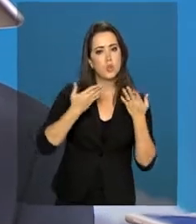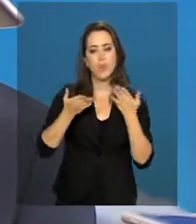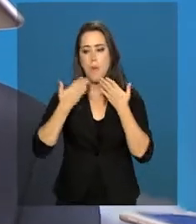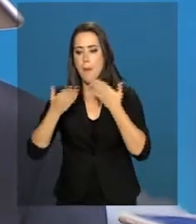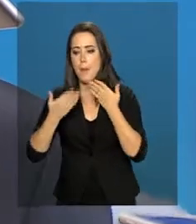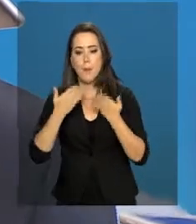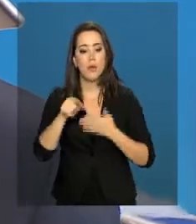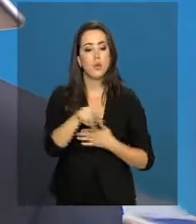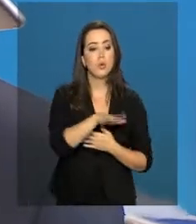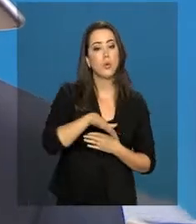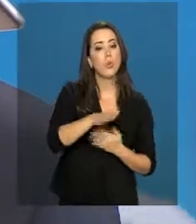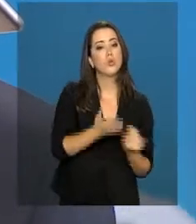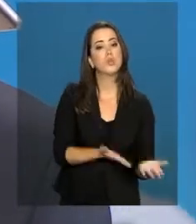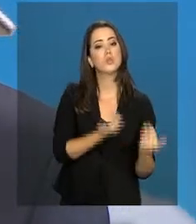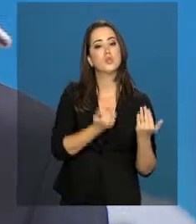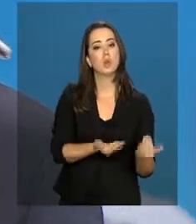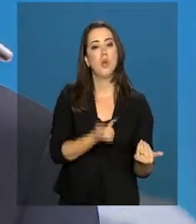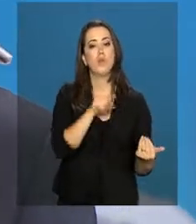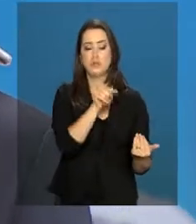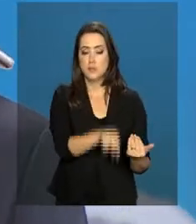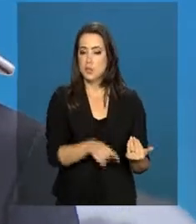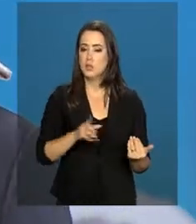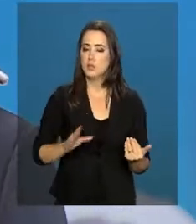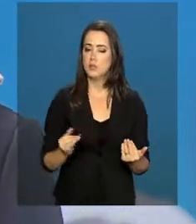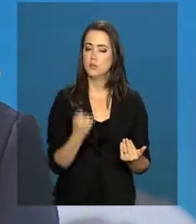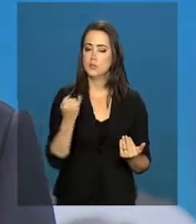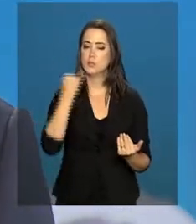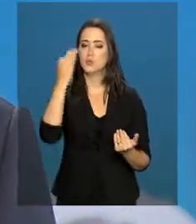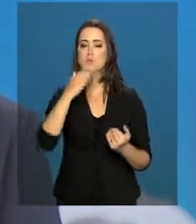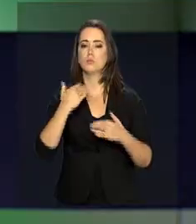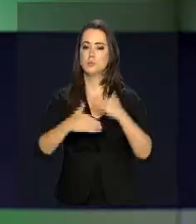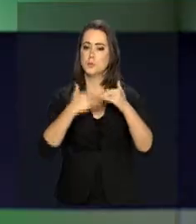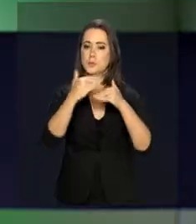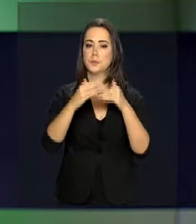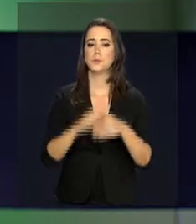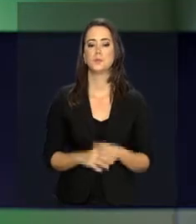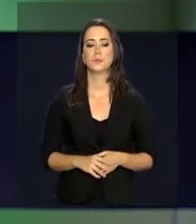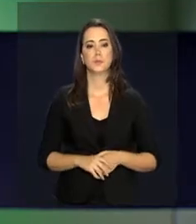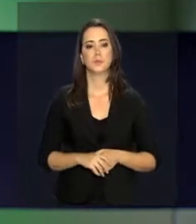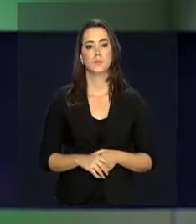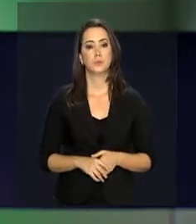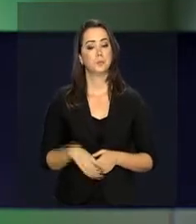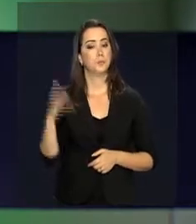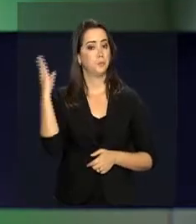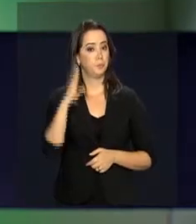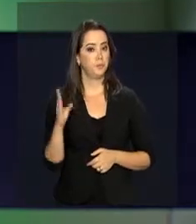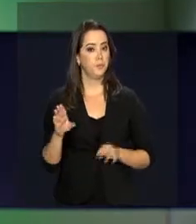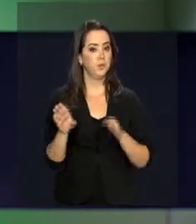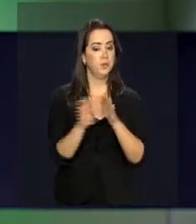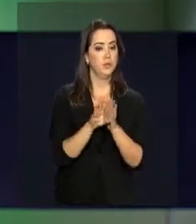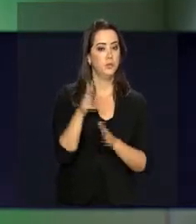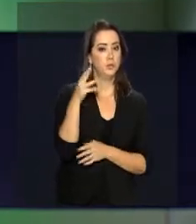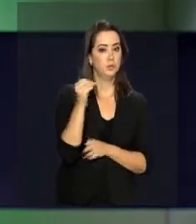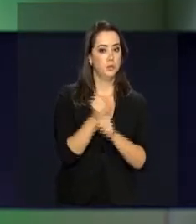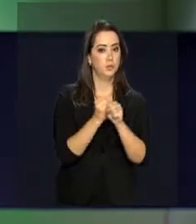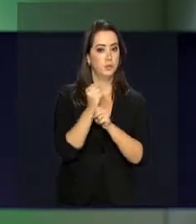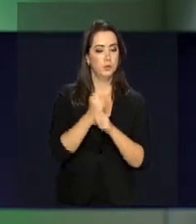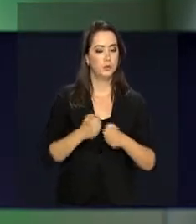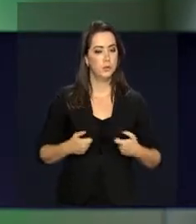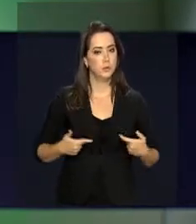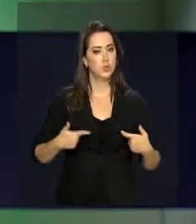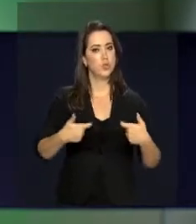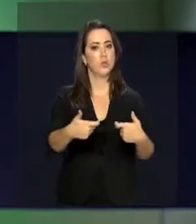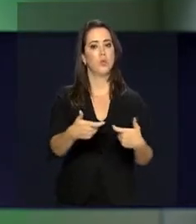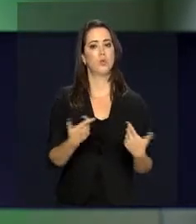esses jovens é que é uma etapa tão importante do seu desenvolvimento e o brasil chega aos 30 anos de luta